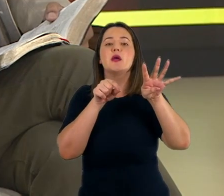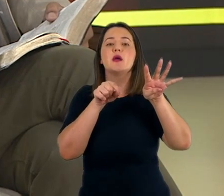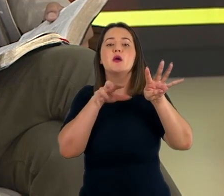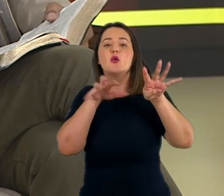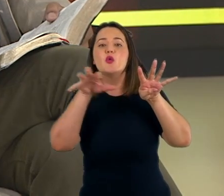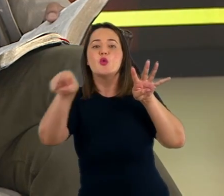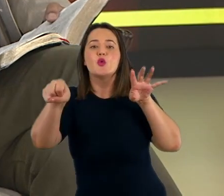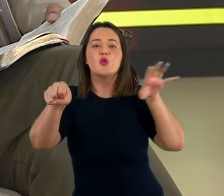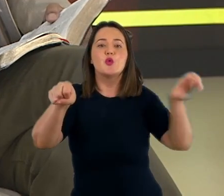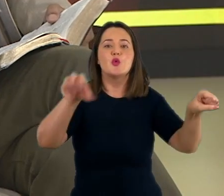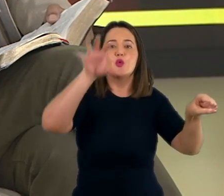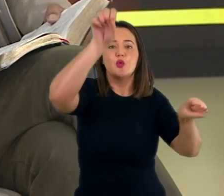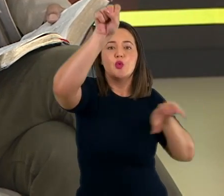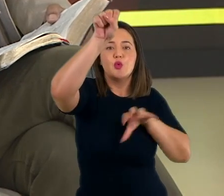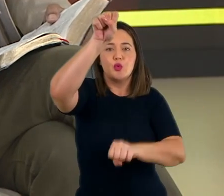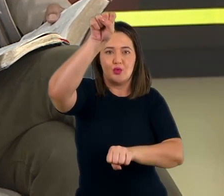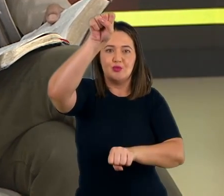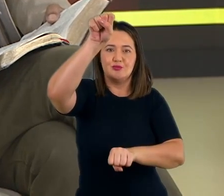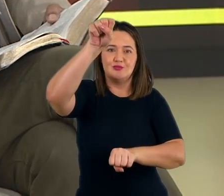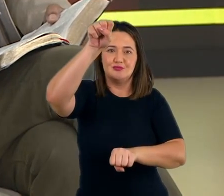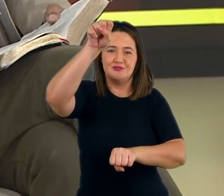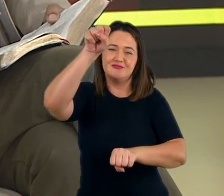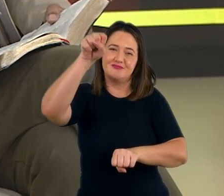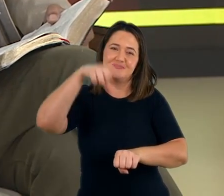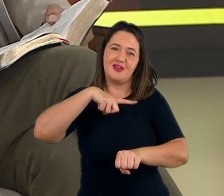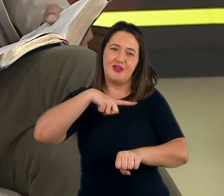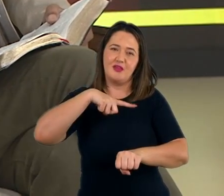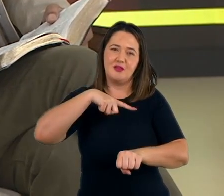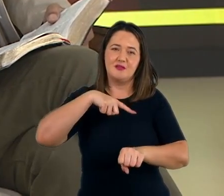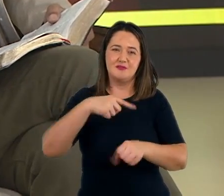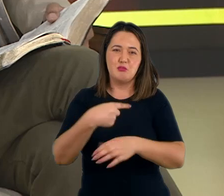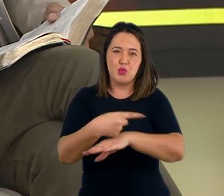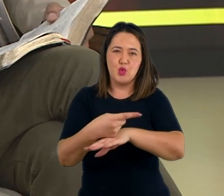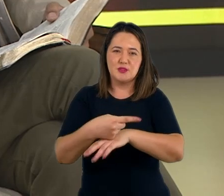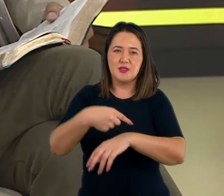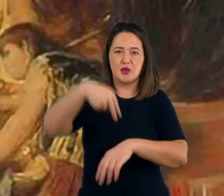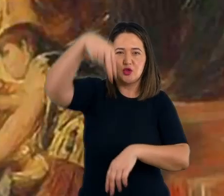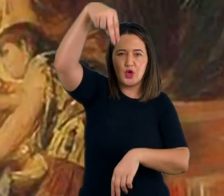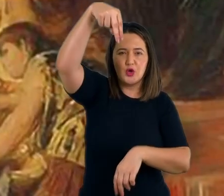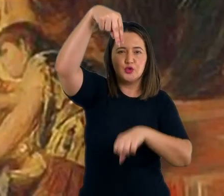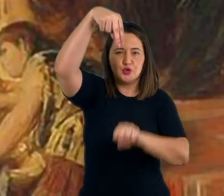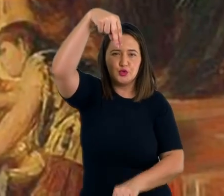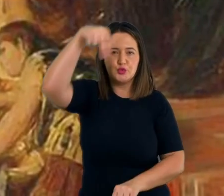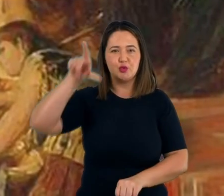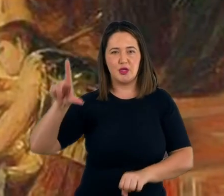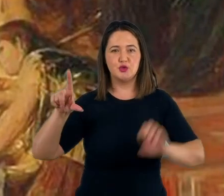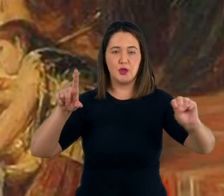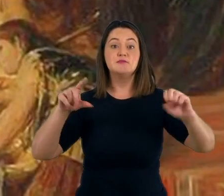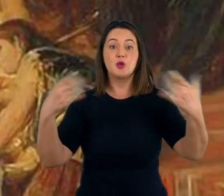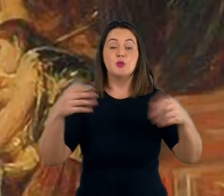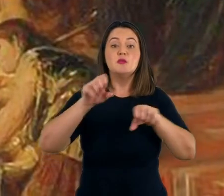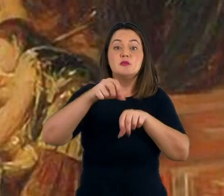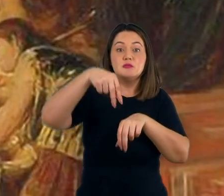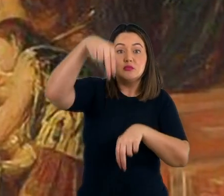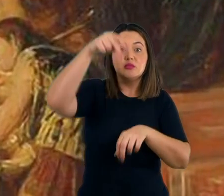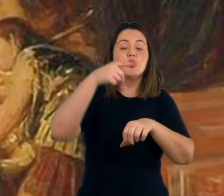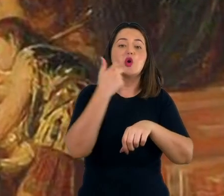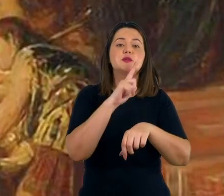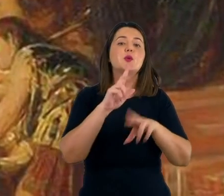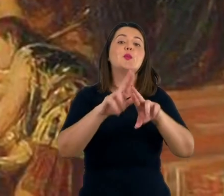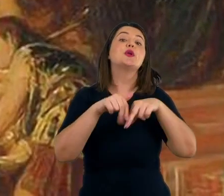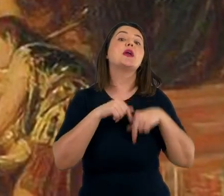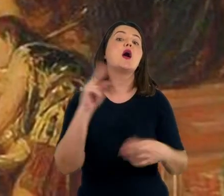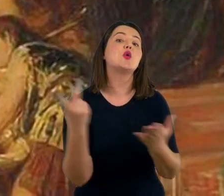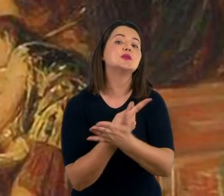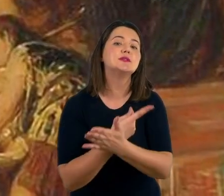domínio pelos 4 cantos da terra, ou os 4 quadrantes da bússola. Isto se cumpriu literalmente por ocasião